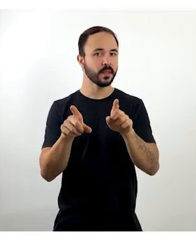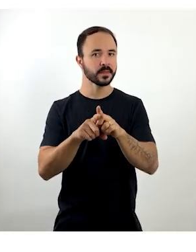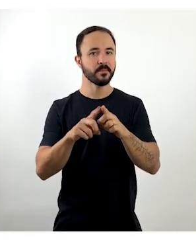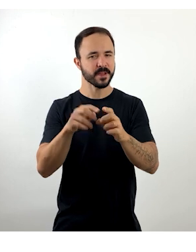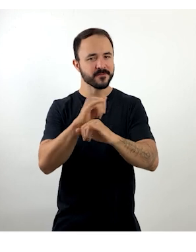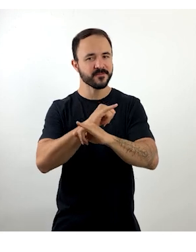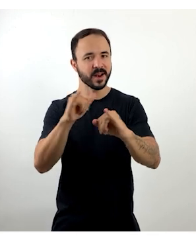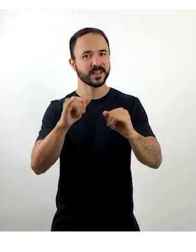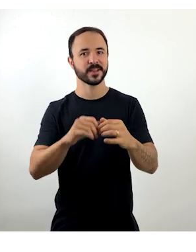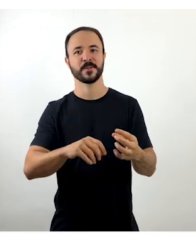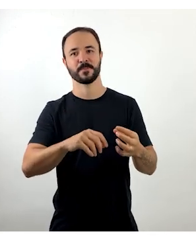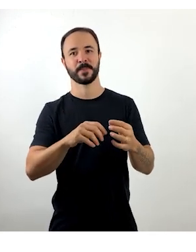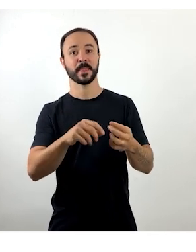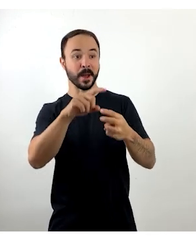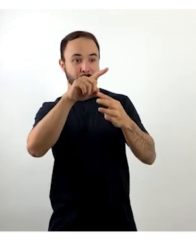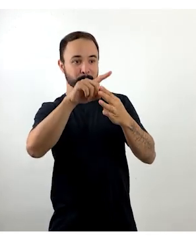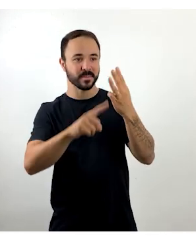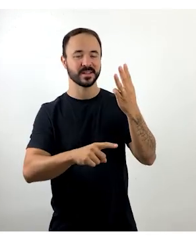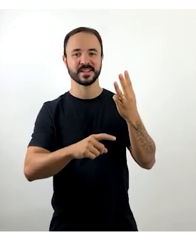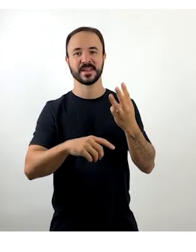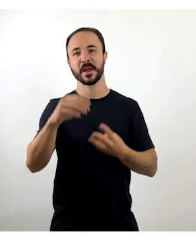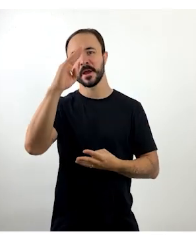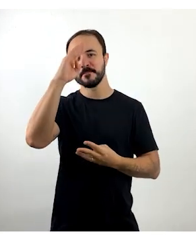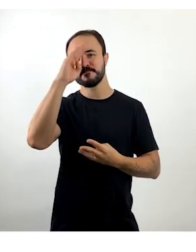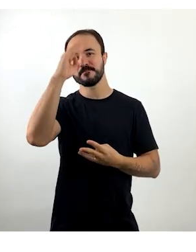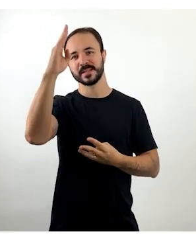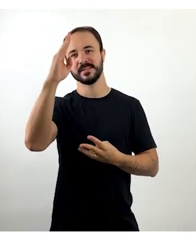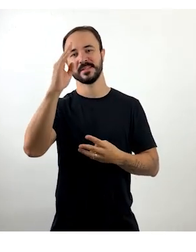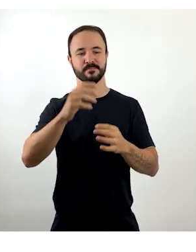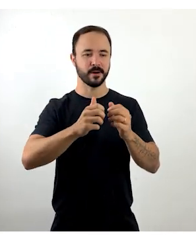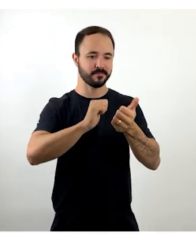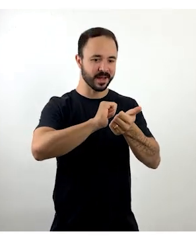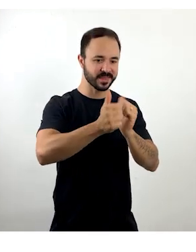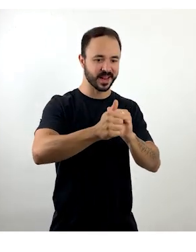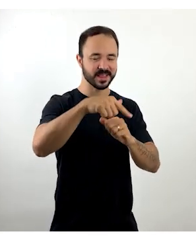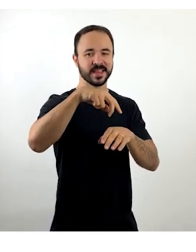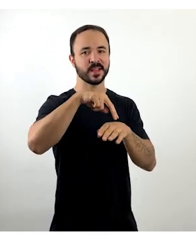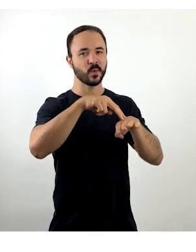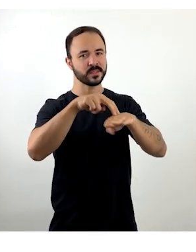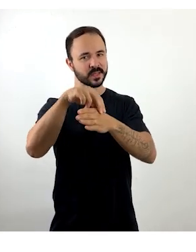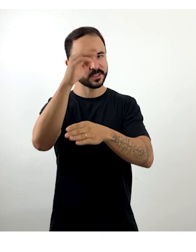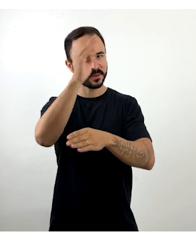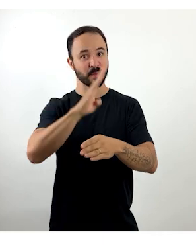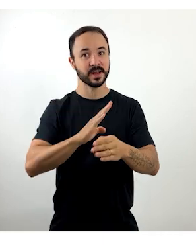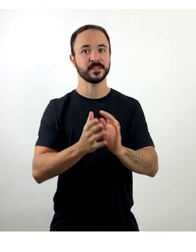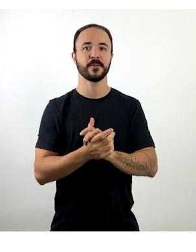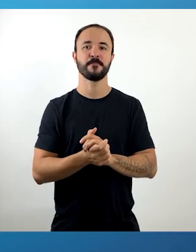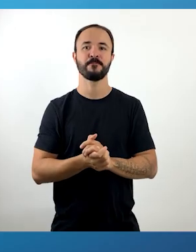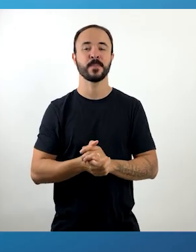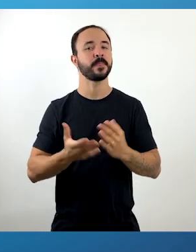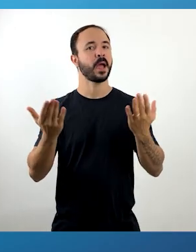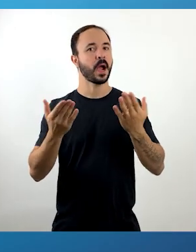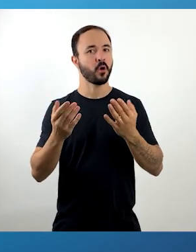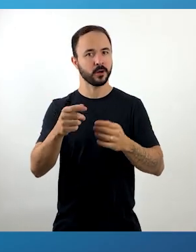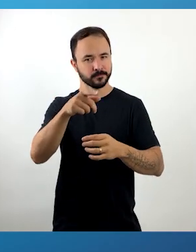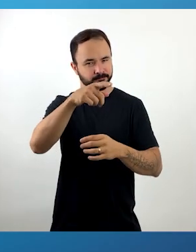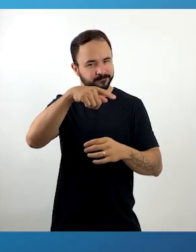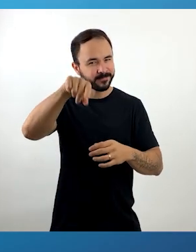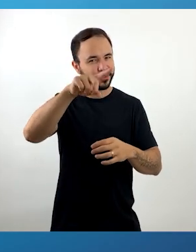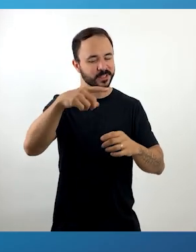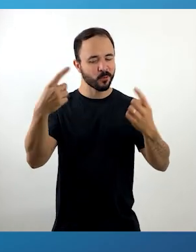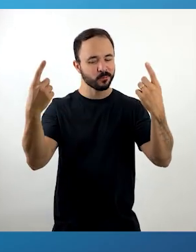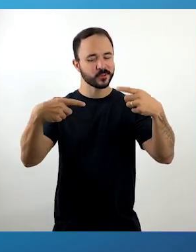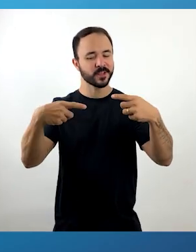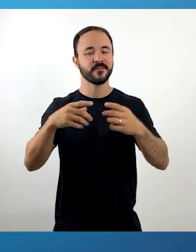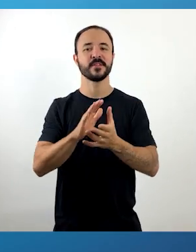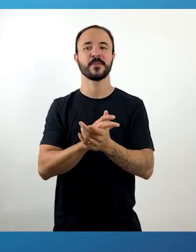vocês também a presença das principais atletas brasileiras destaque aí no skate e eu quero te fazer um